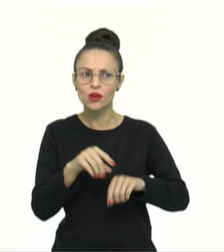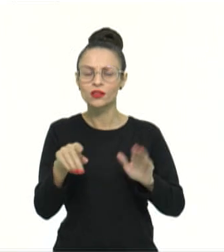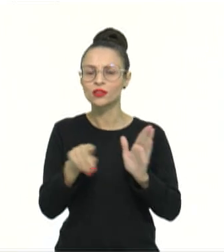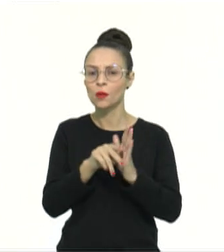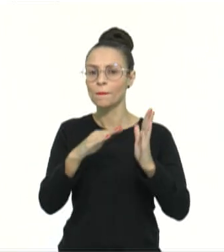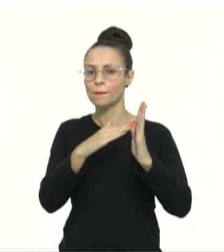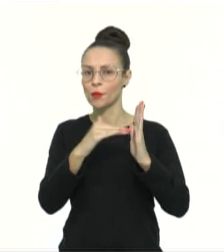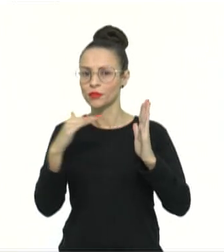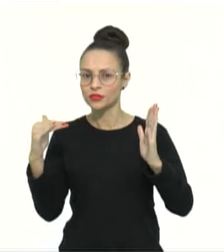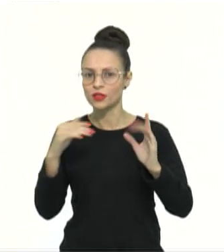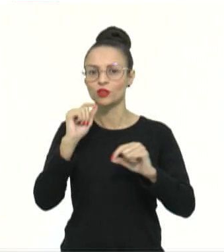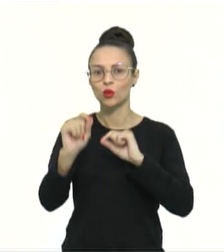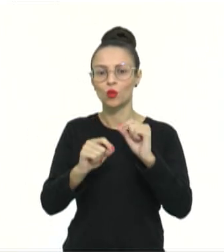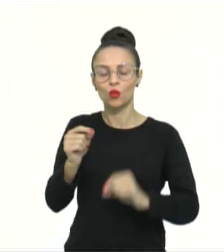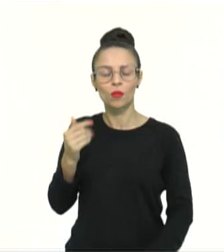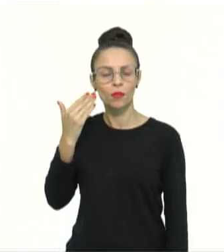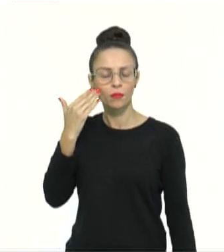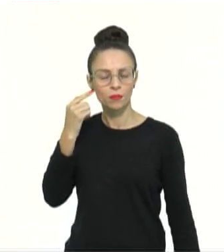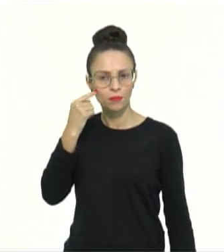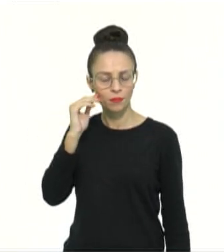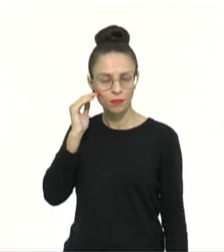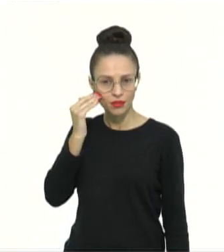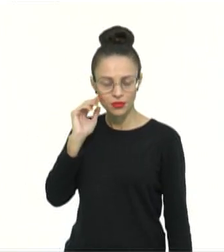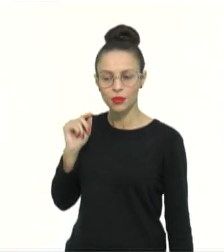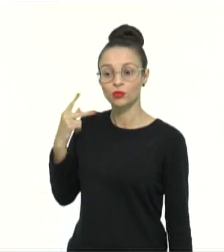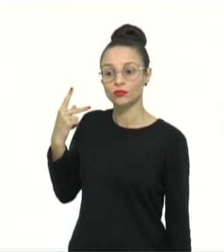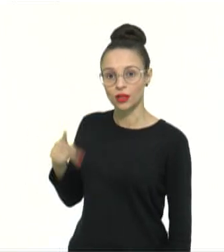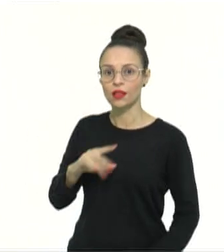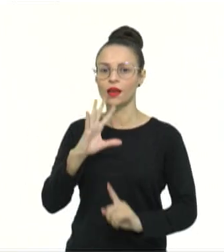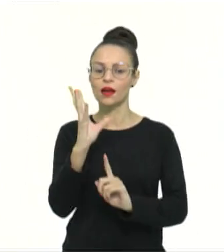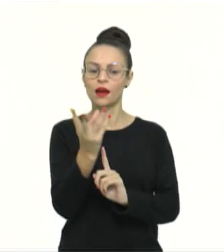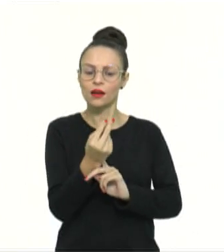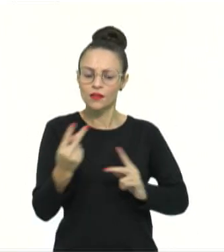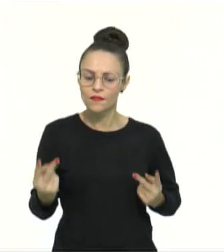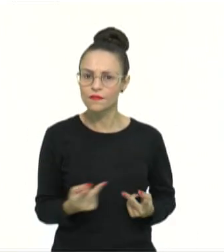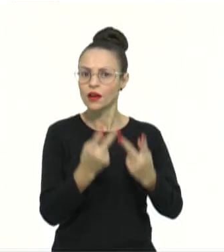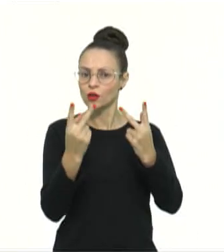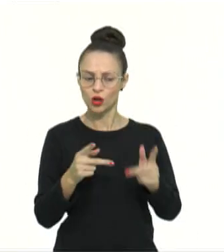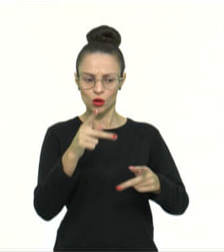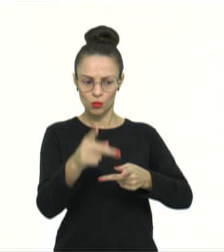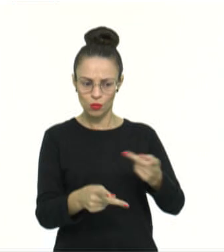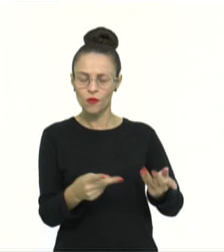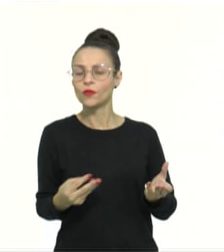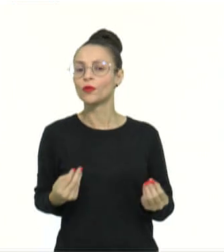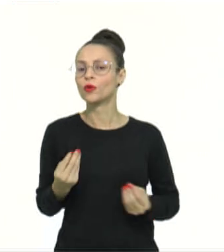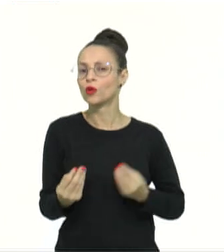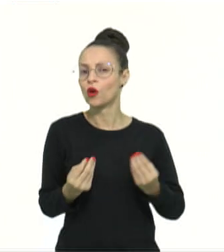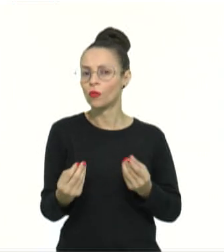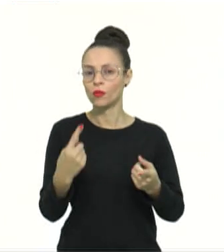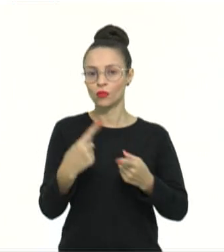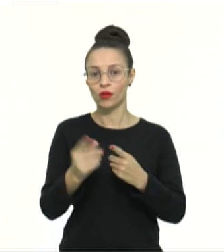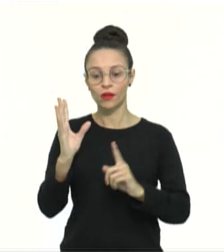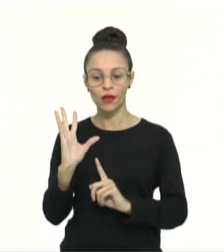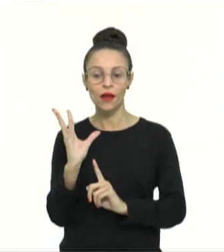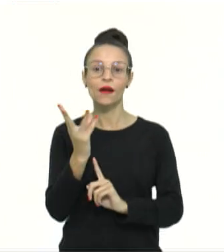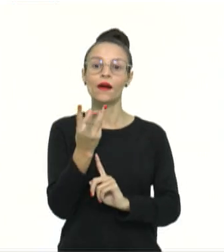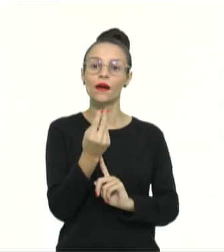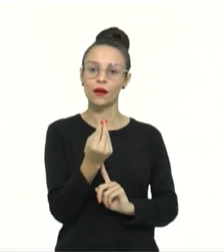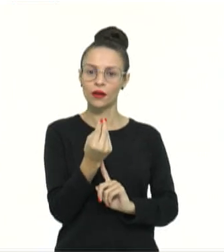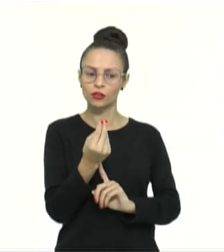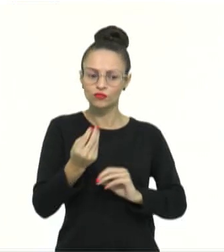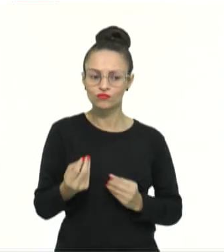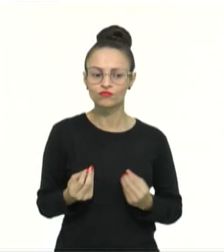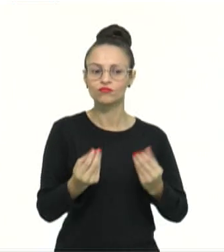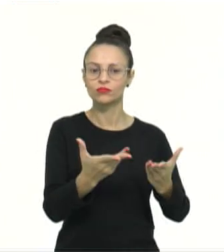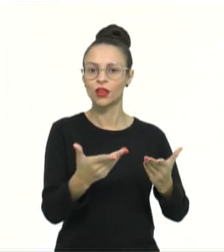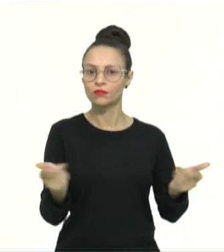do Schiller a arte tem valor para a vida de um povo, porque a arte tem a